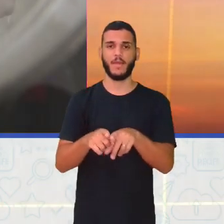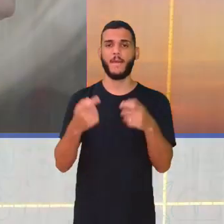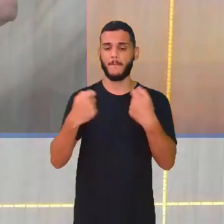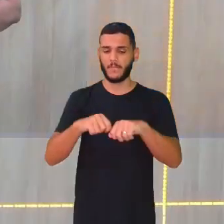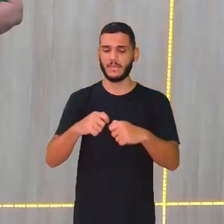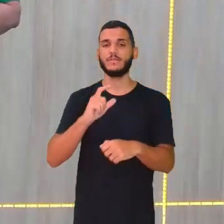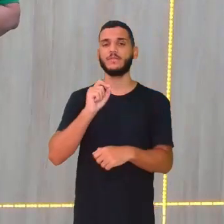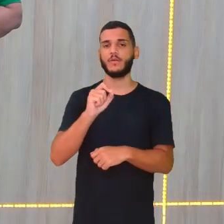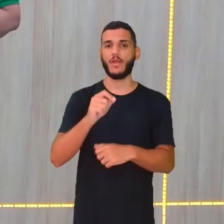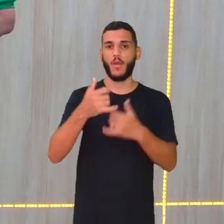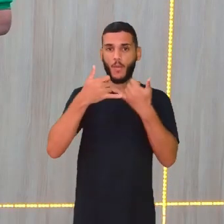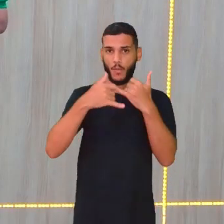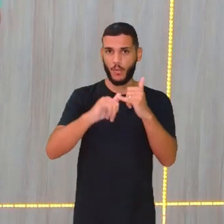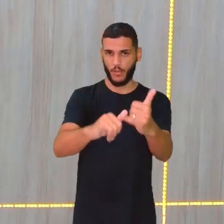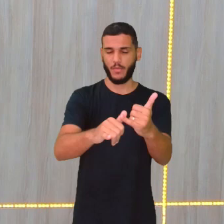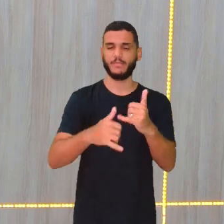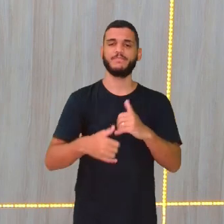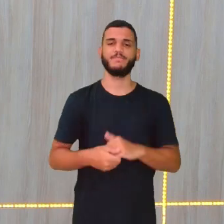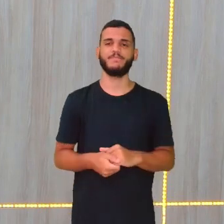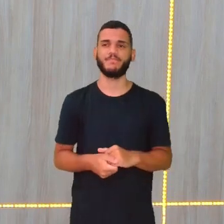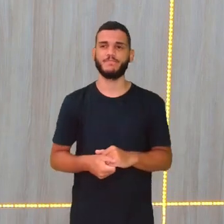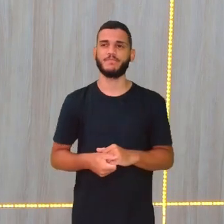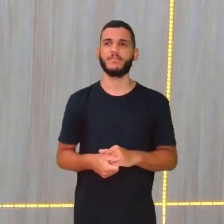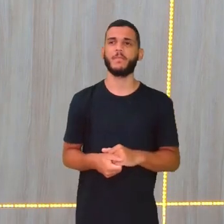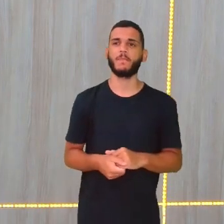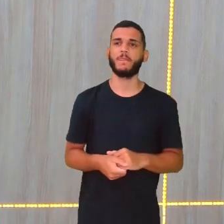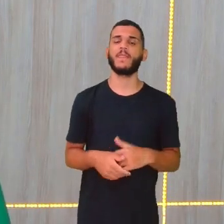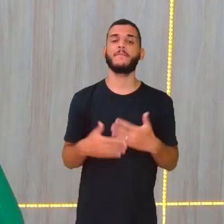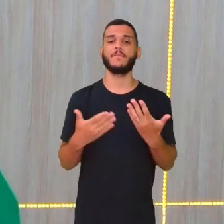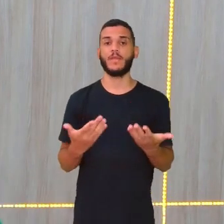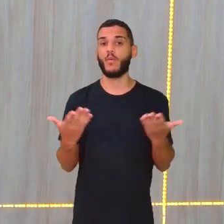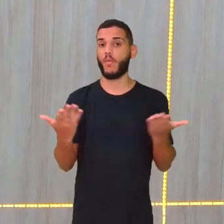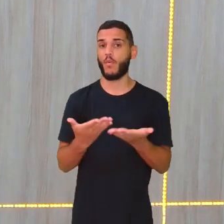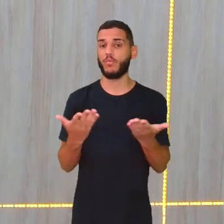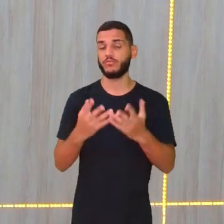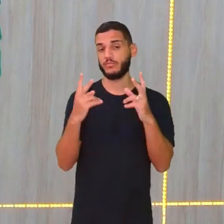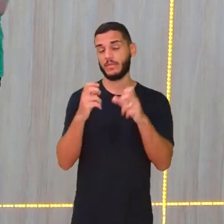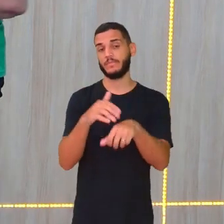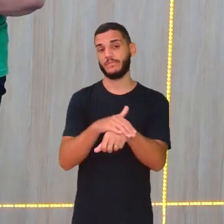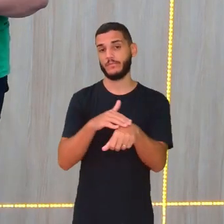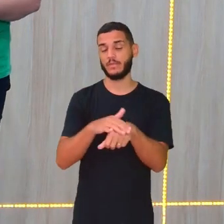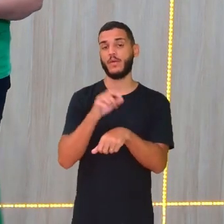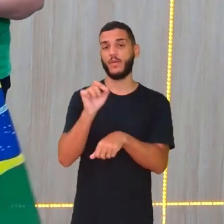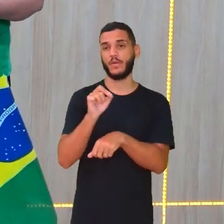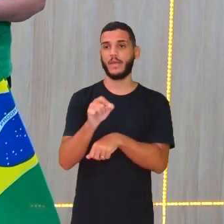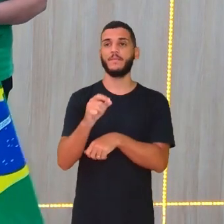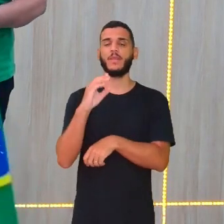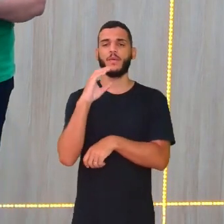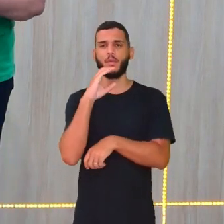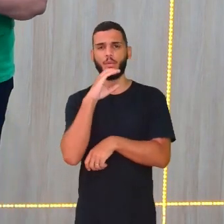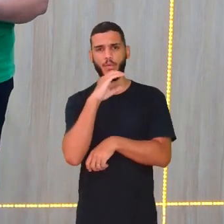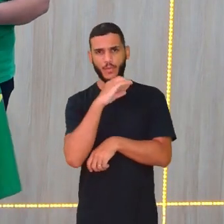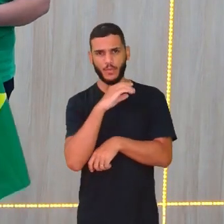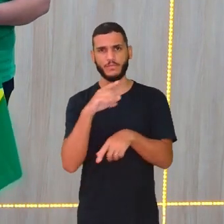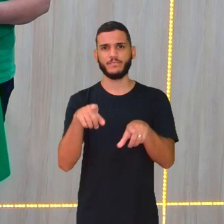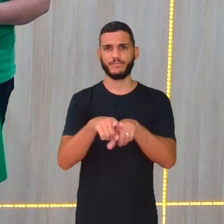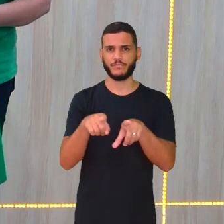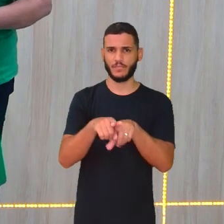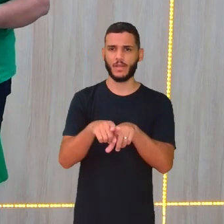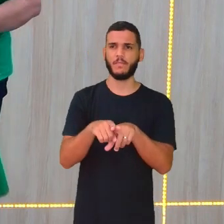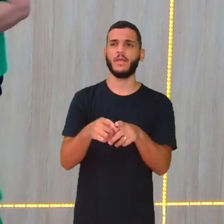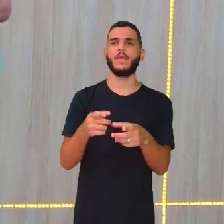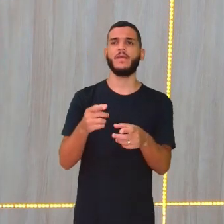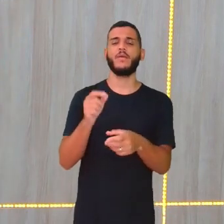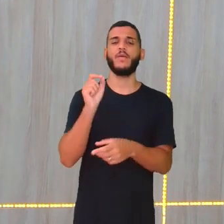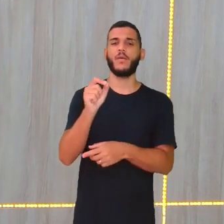dessa energia. Vamos lá, gente. Então, a gente vai conversar hoje a respeito de temperatura e calor. E a temperatura e o